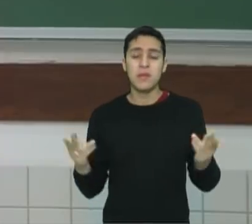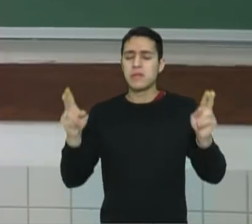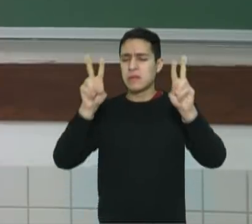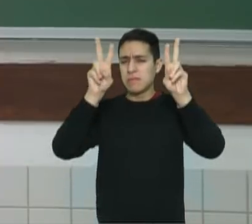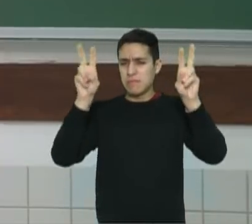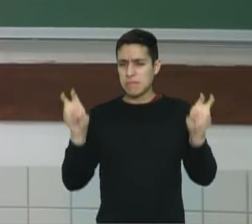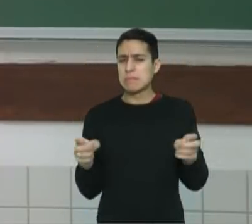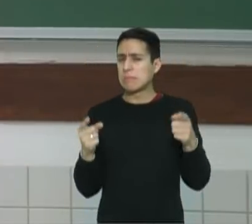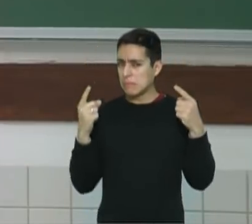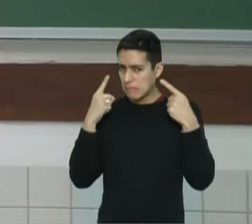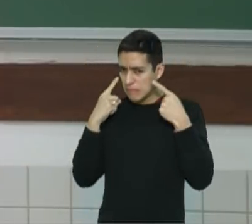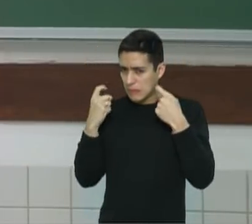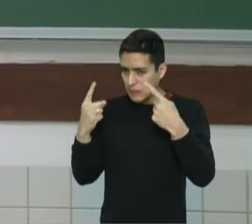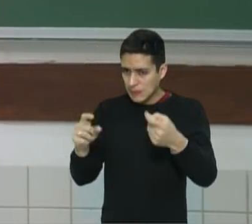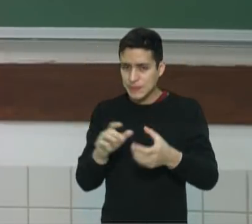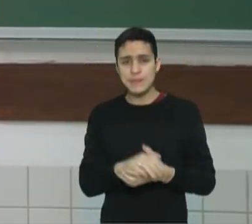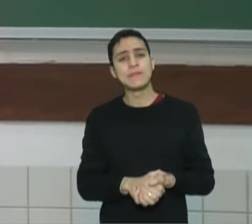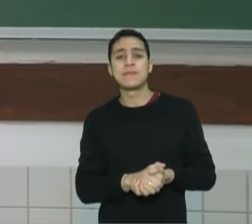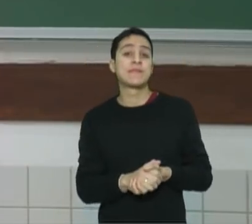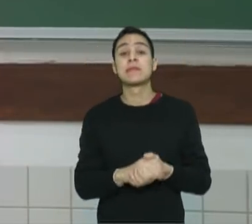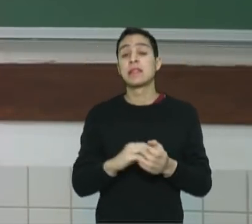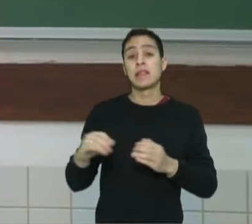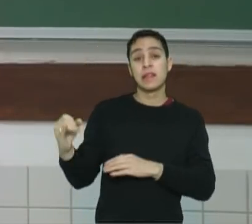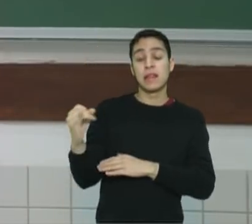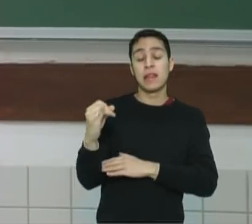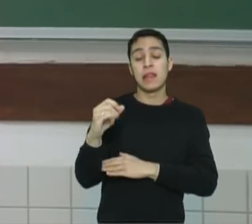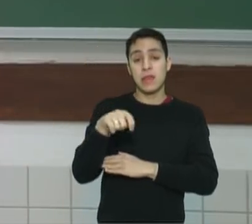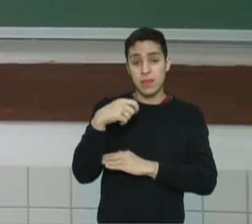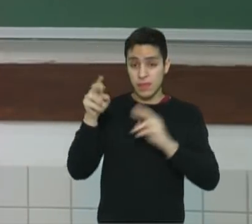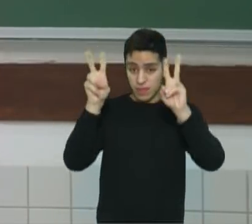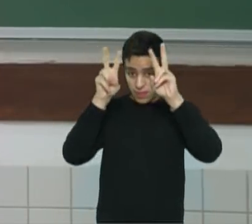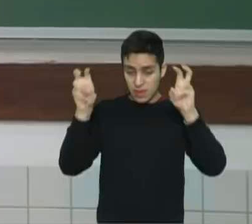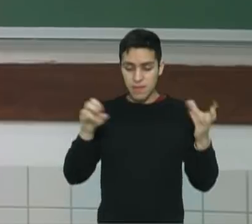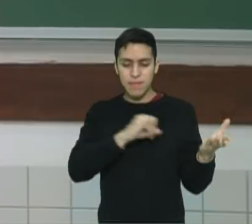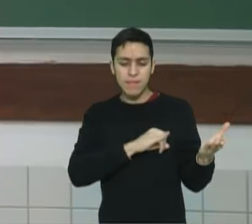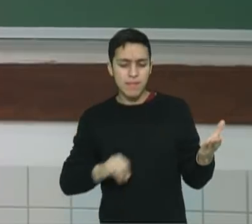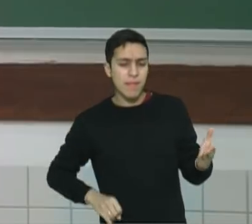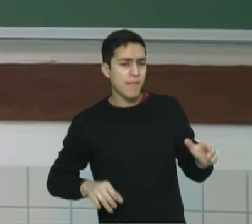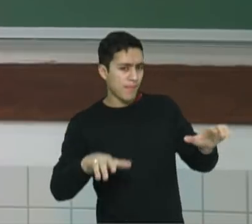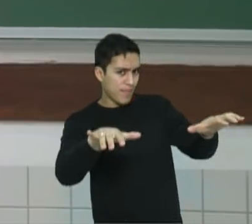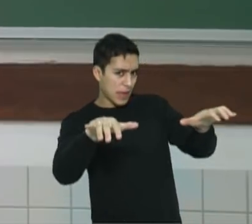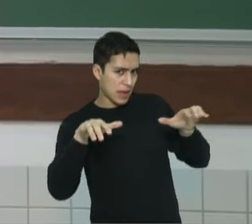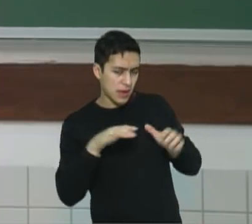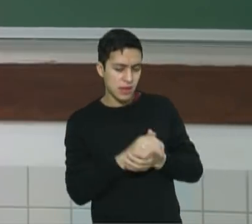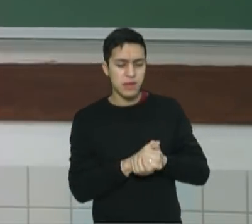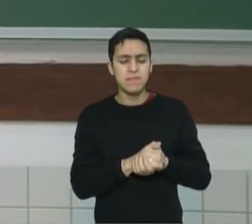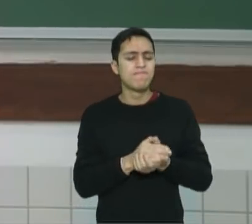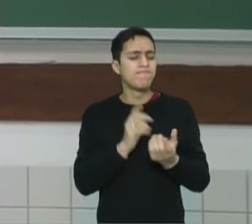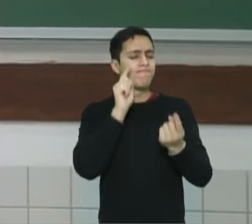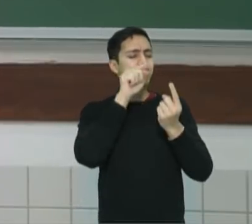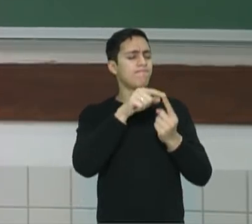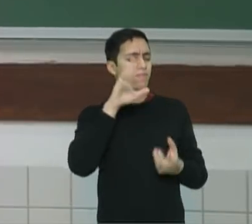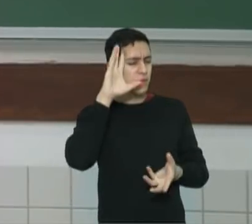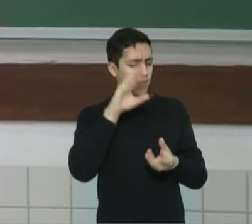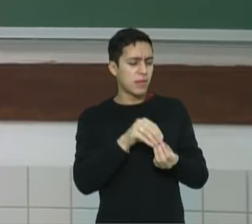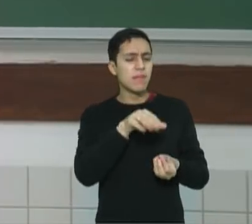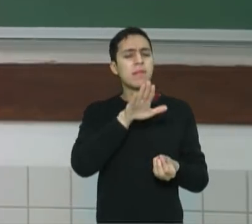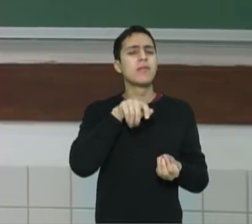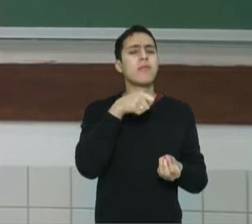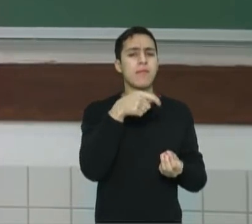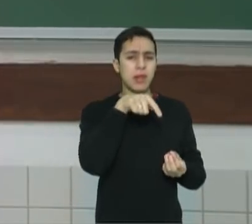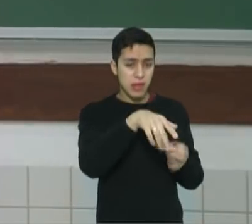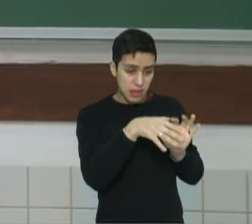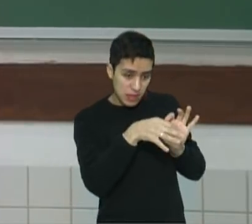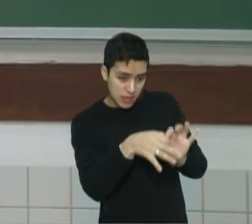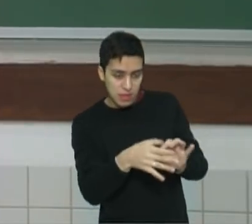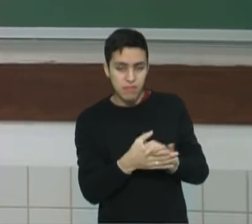bem interessante, é o tema de imperialismo. E para a gente atingir o objetivo de entender um pouquinho mais de imperialismo, os